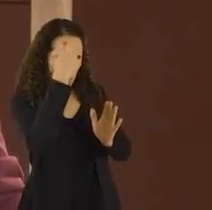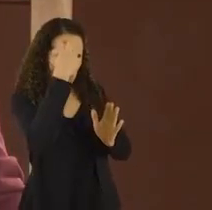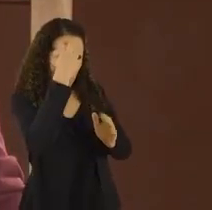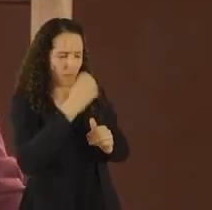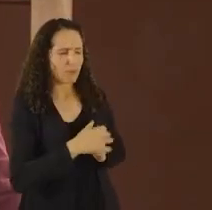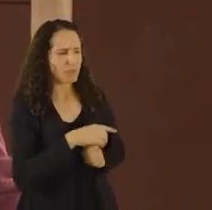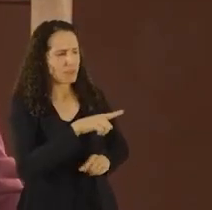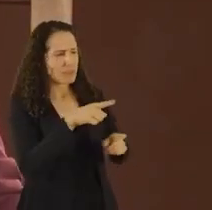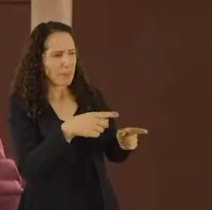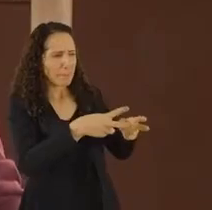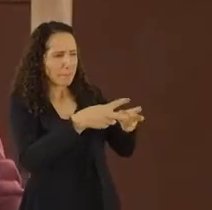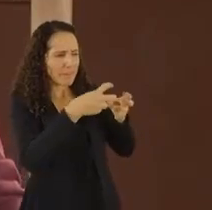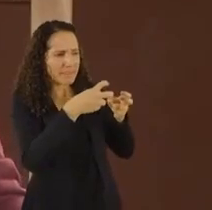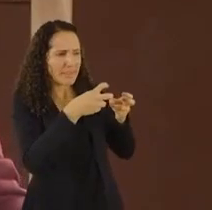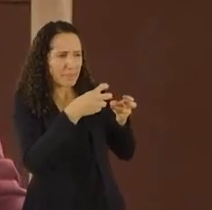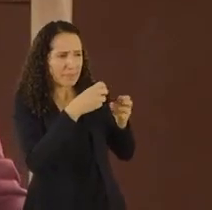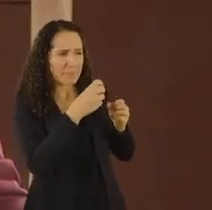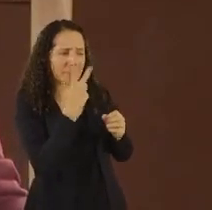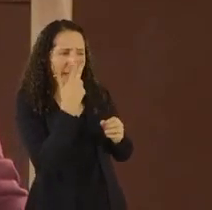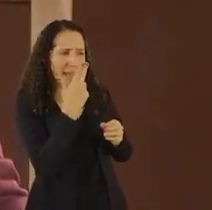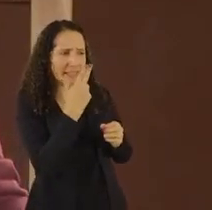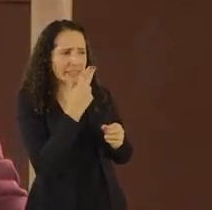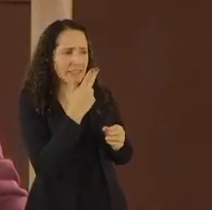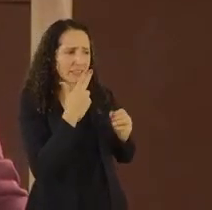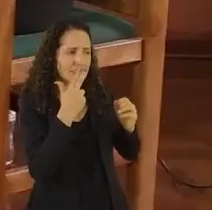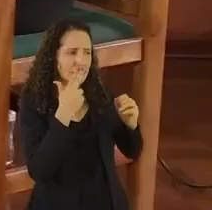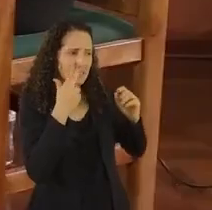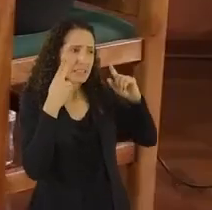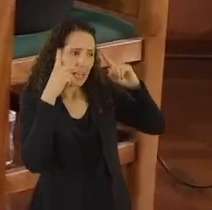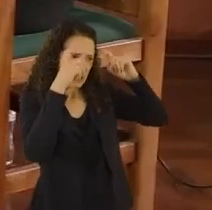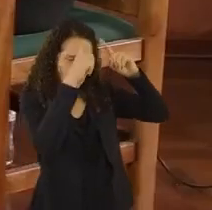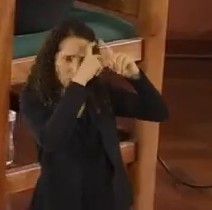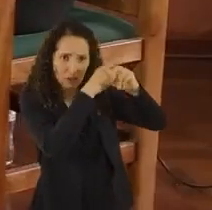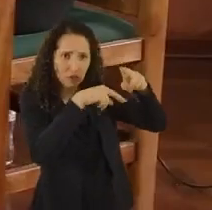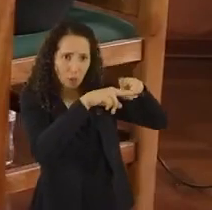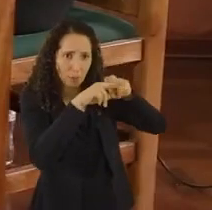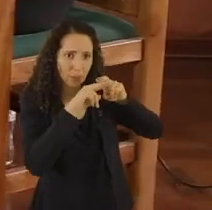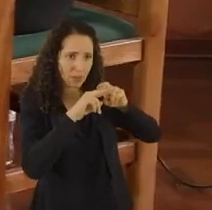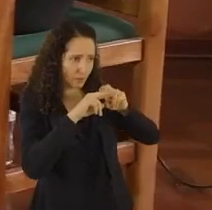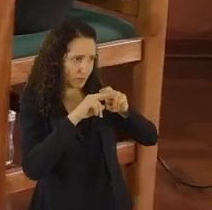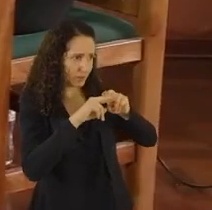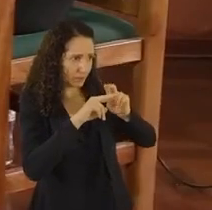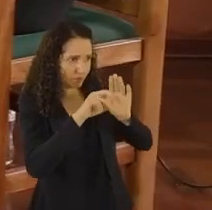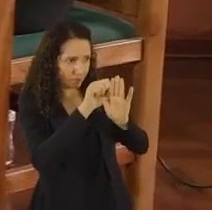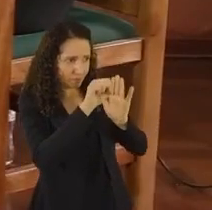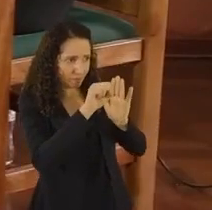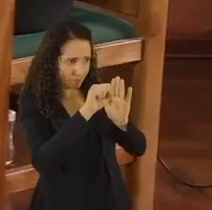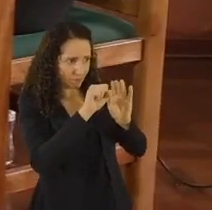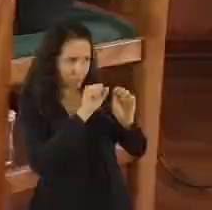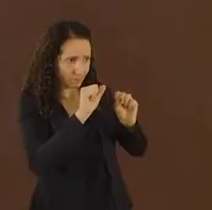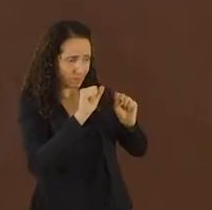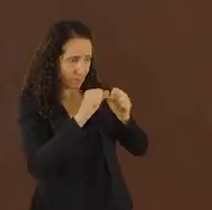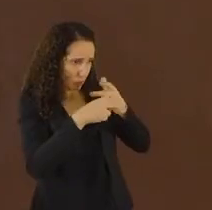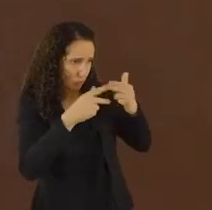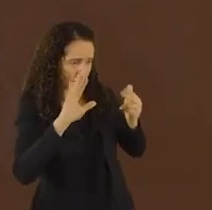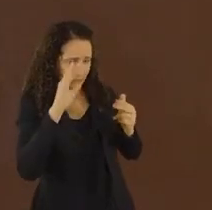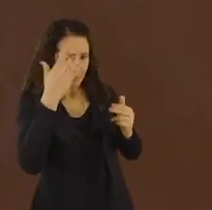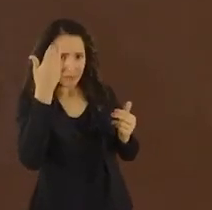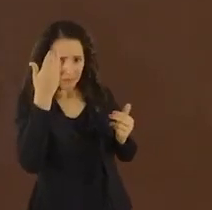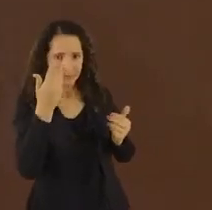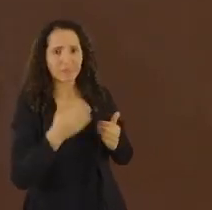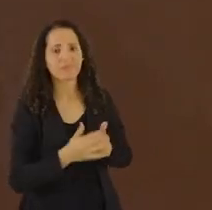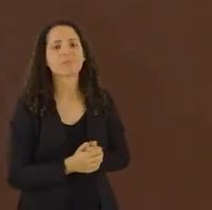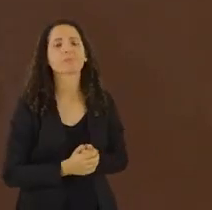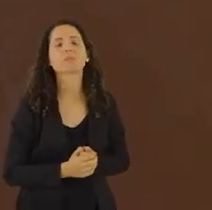em relação aos acontecimentos do início deste século bom então Ana algumas pessoas